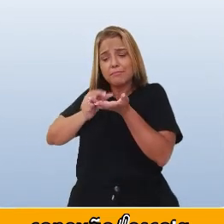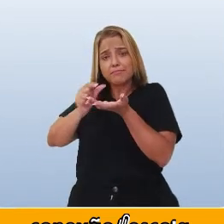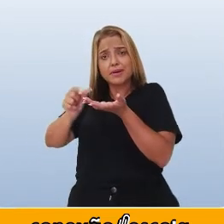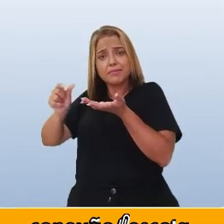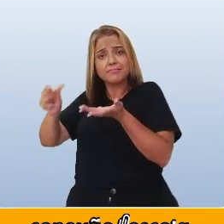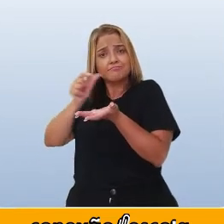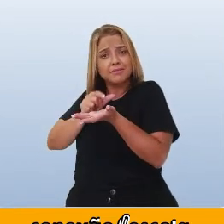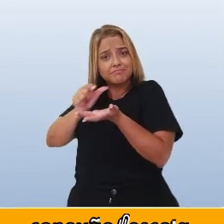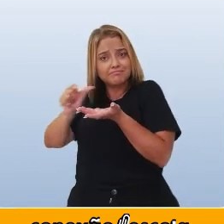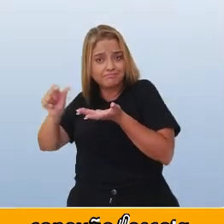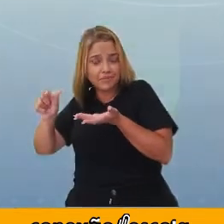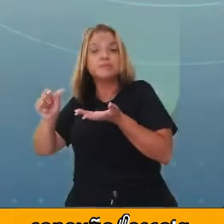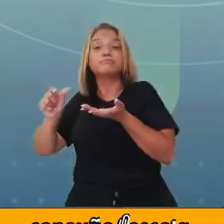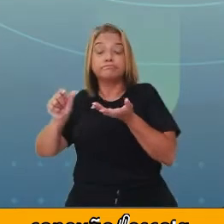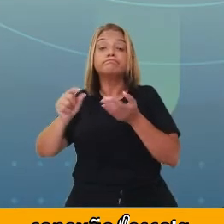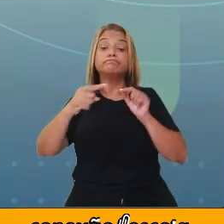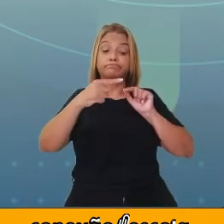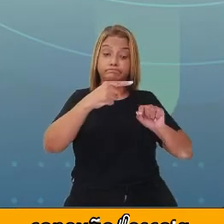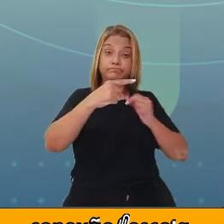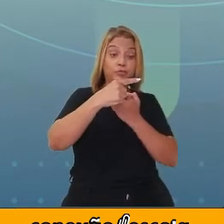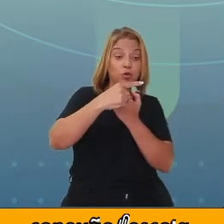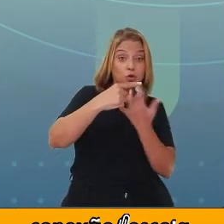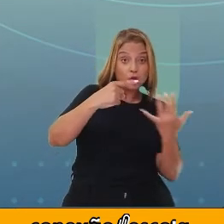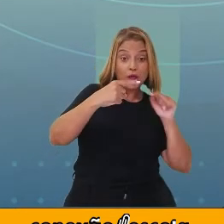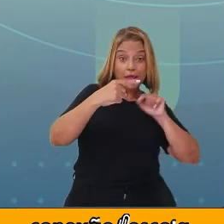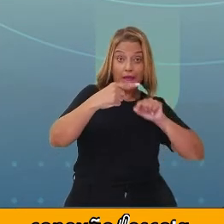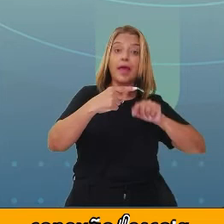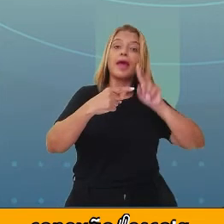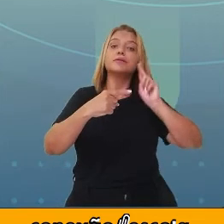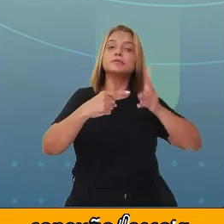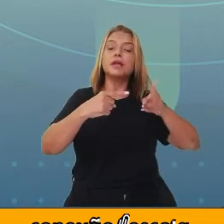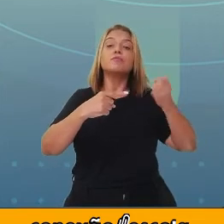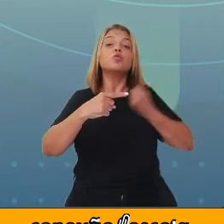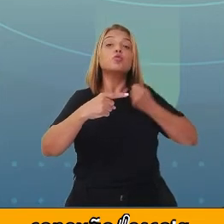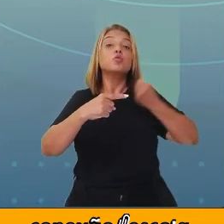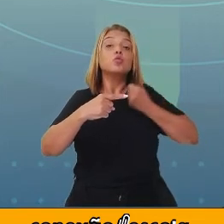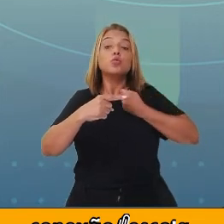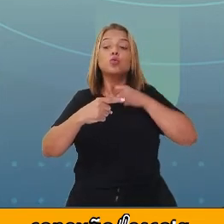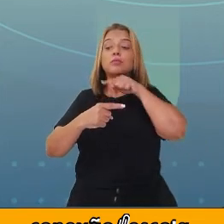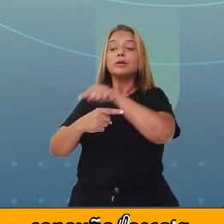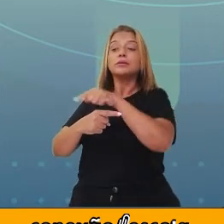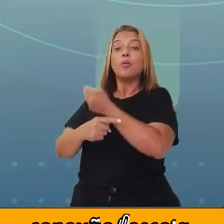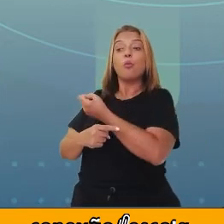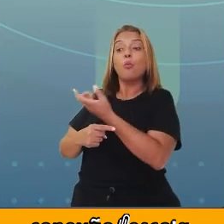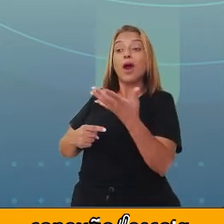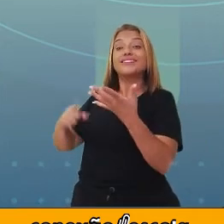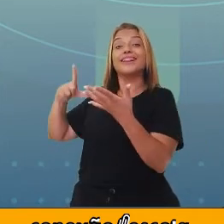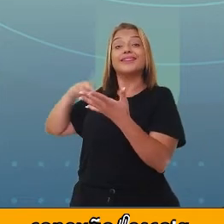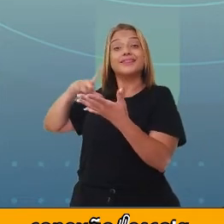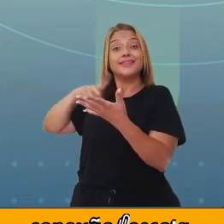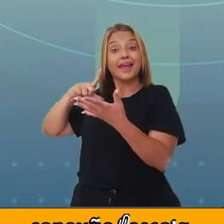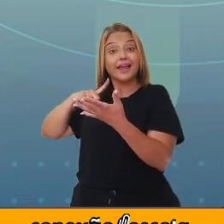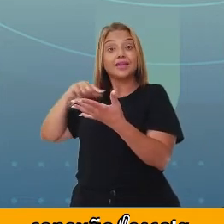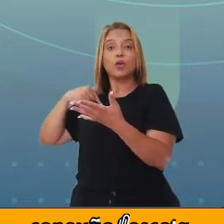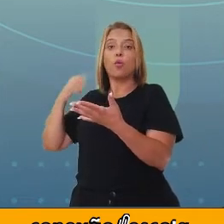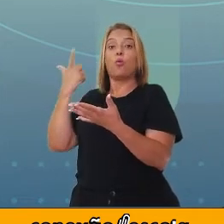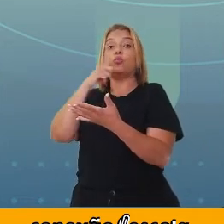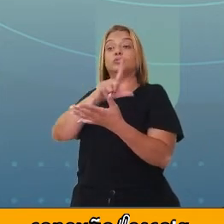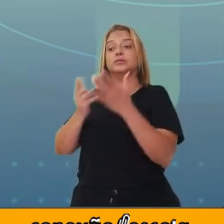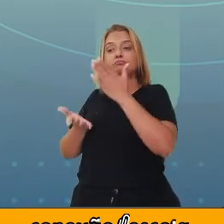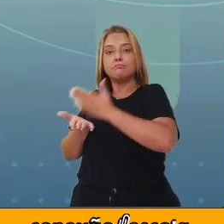todo sempre no denominador, a parte destacada, aquilo que nos interessa, aquilo que está no contexto